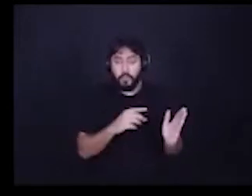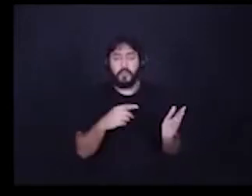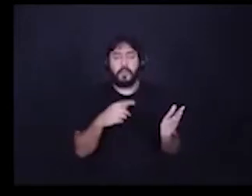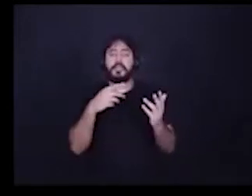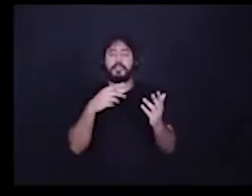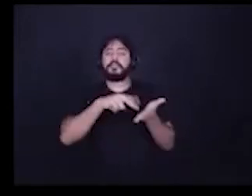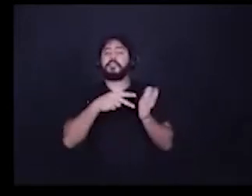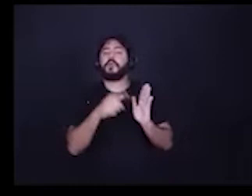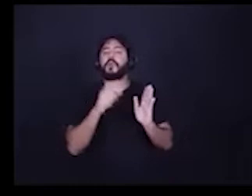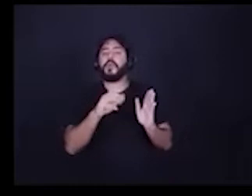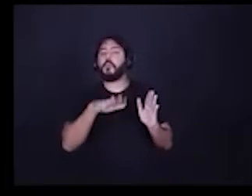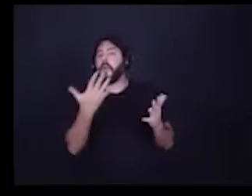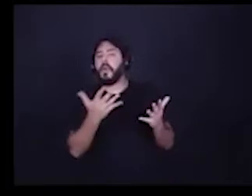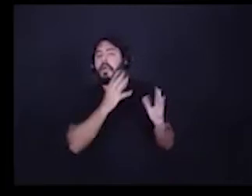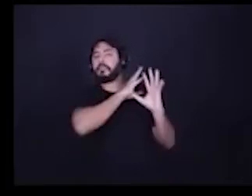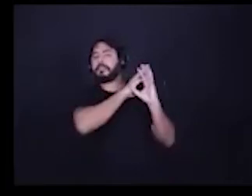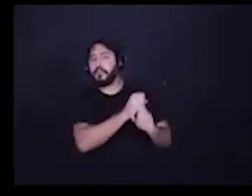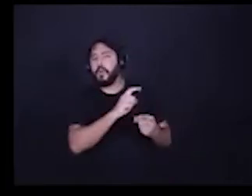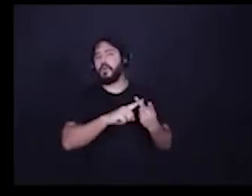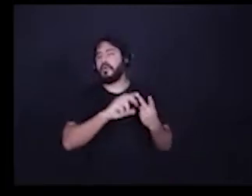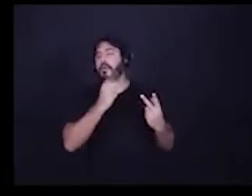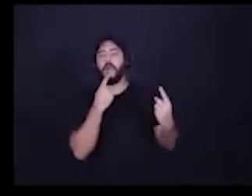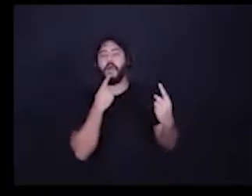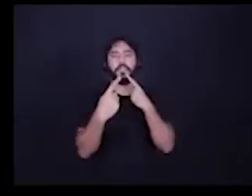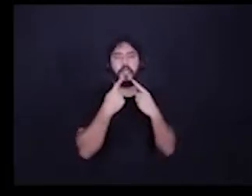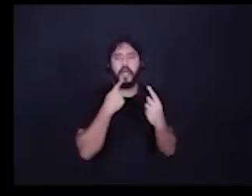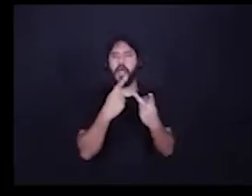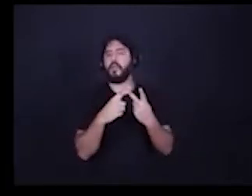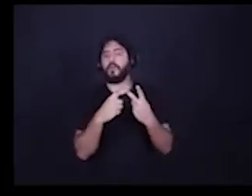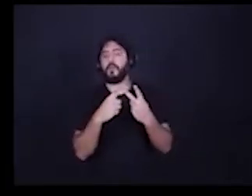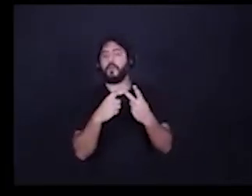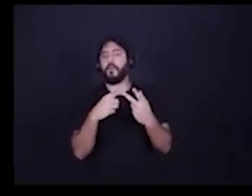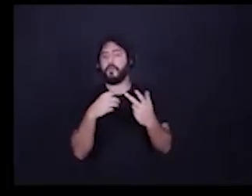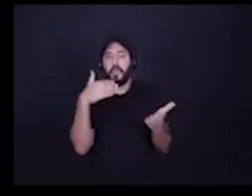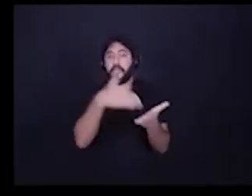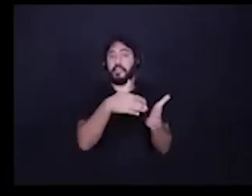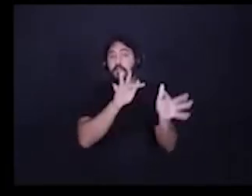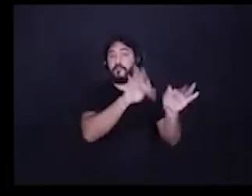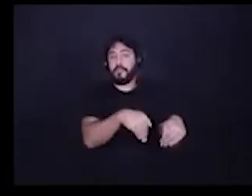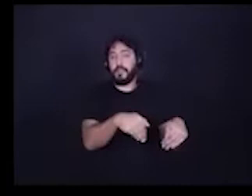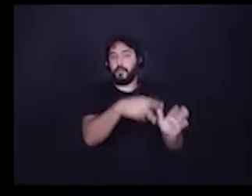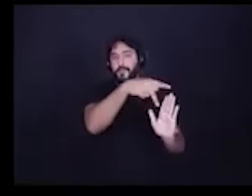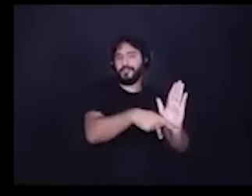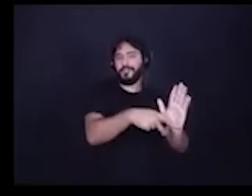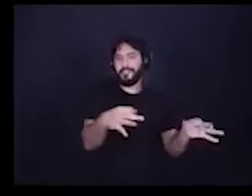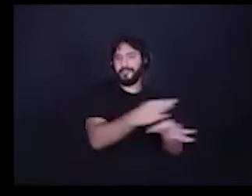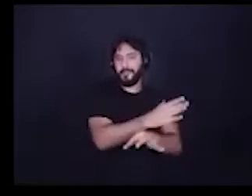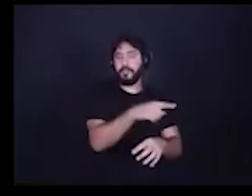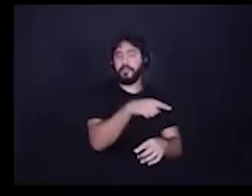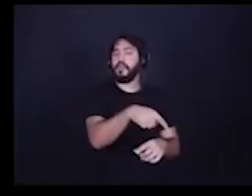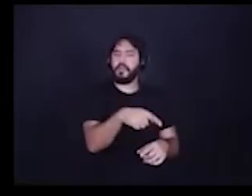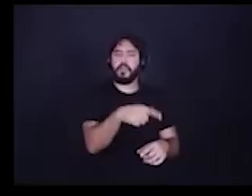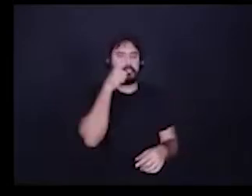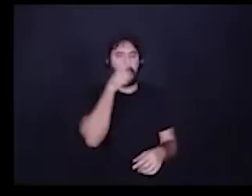trajetória, quais foram os diálogos que foram estabelecidos até a gente chegar naquele resultado, que mora a parte que é realmente interessante para